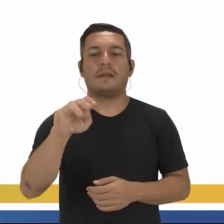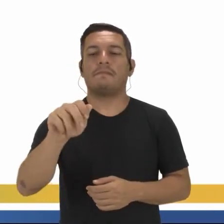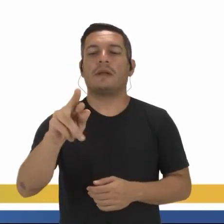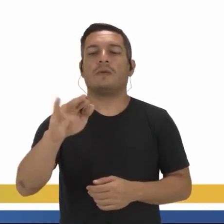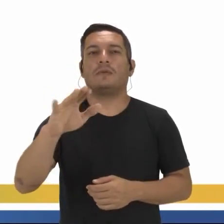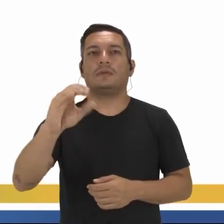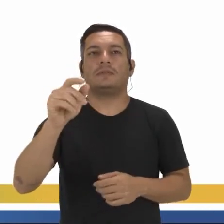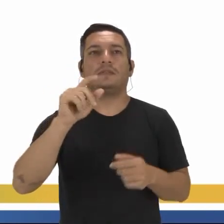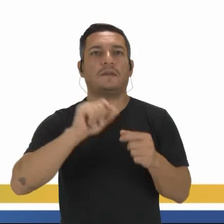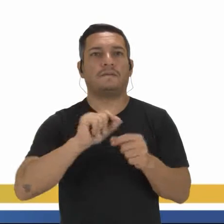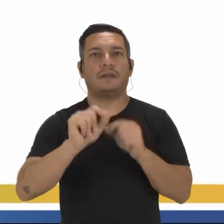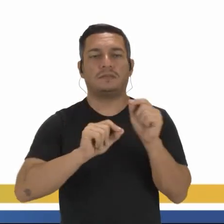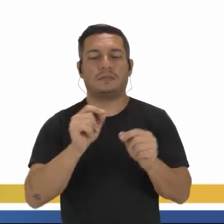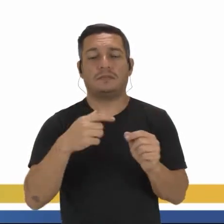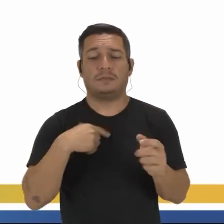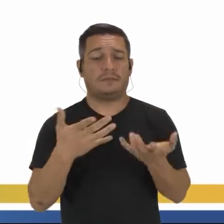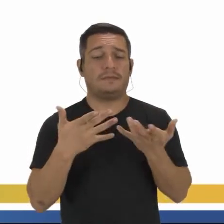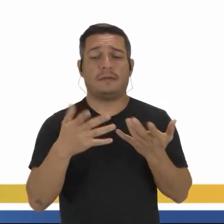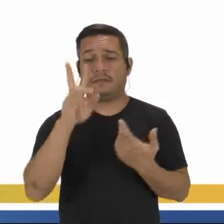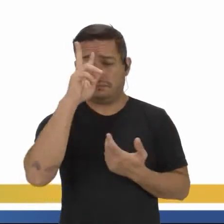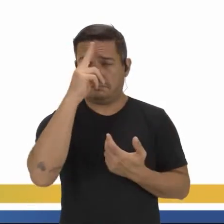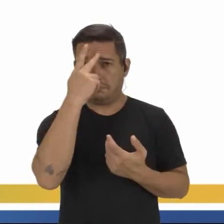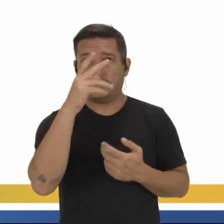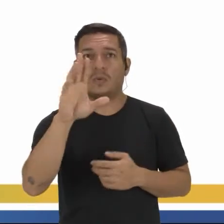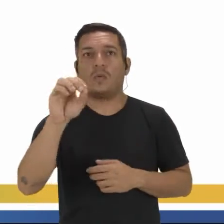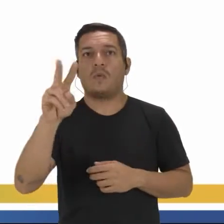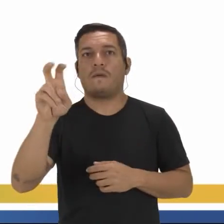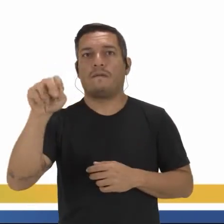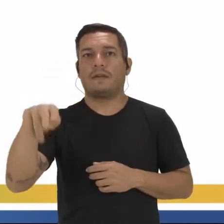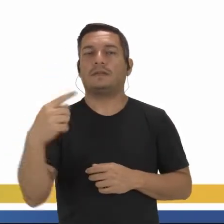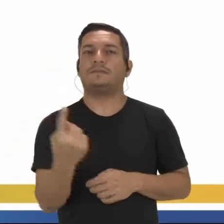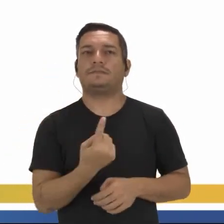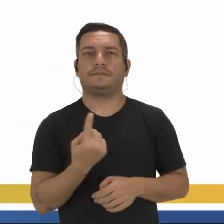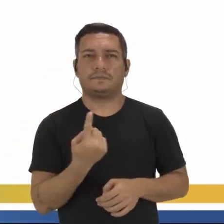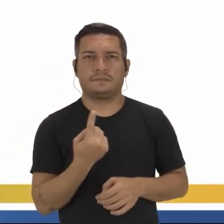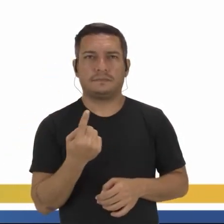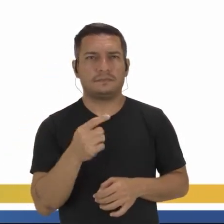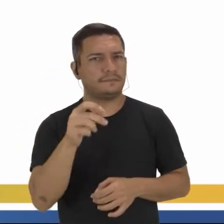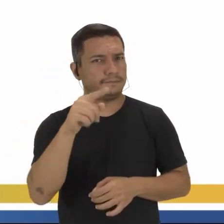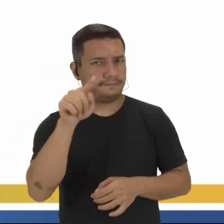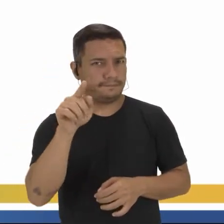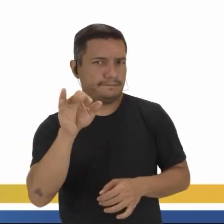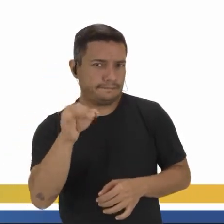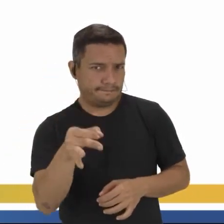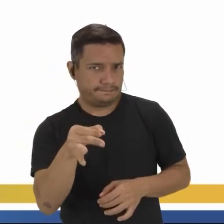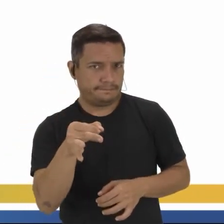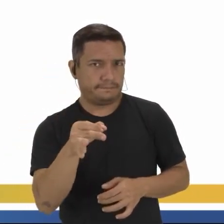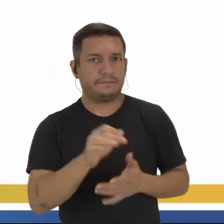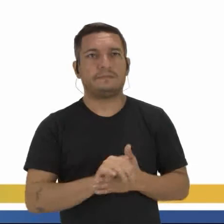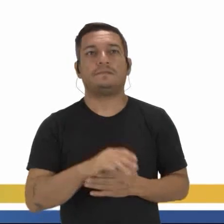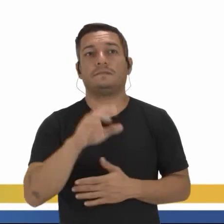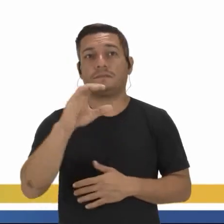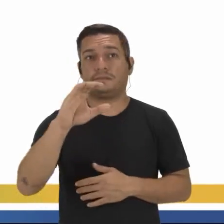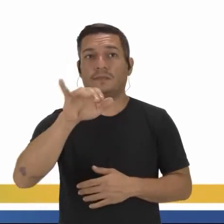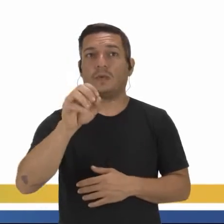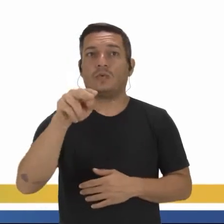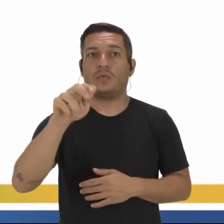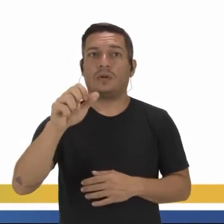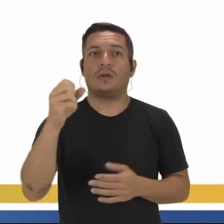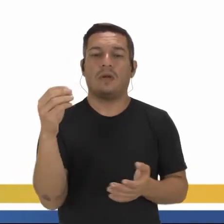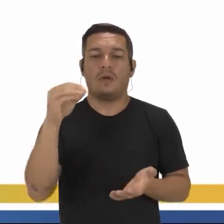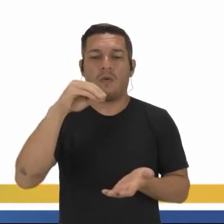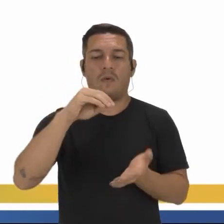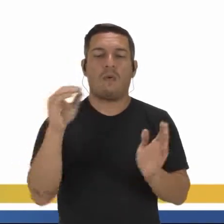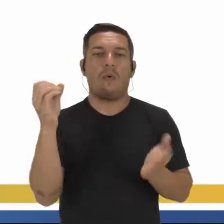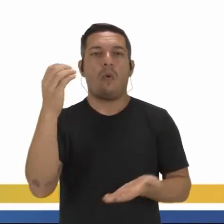só faz o que lhe convém. Convém está no singular. É esse acento mesmo? Jonas pôs os